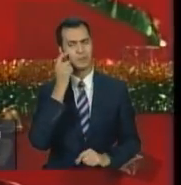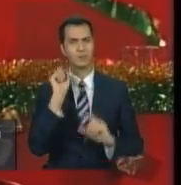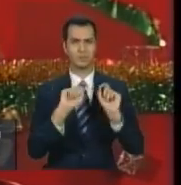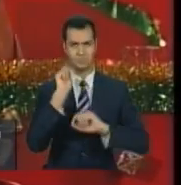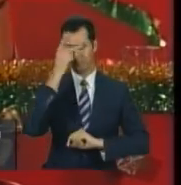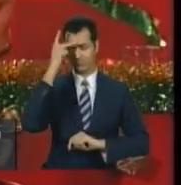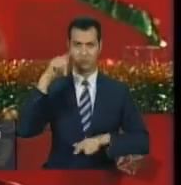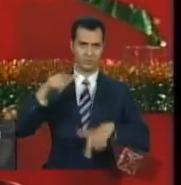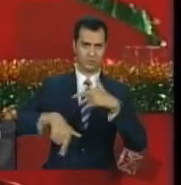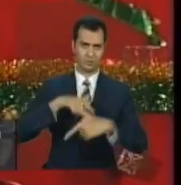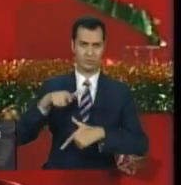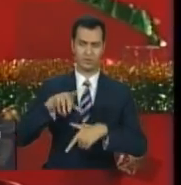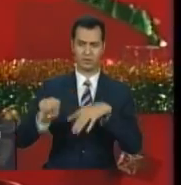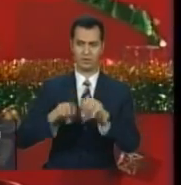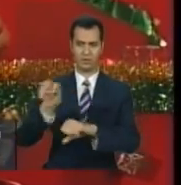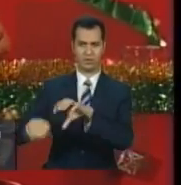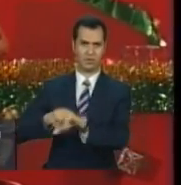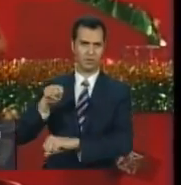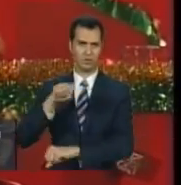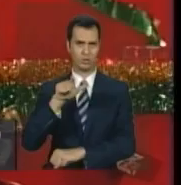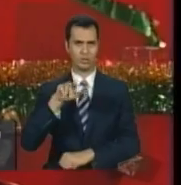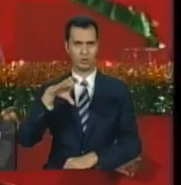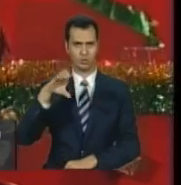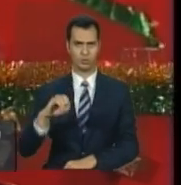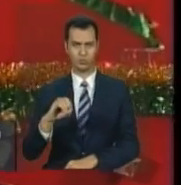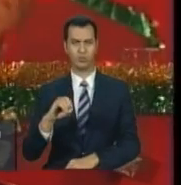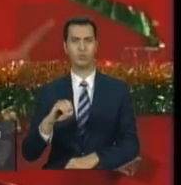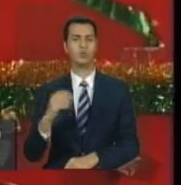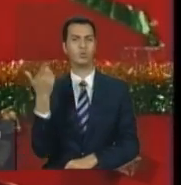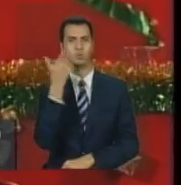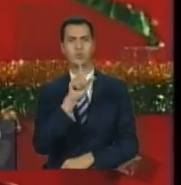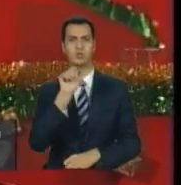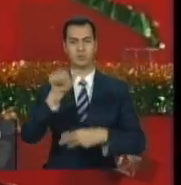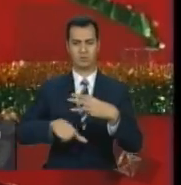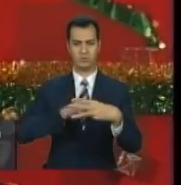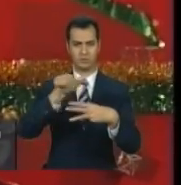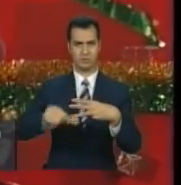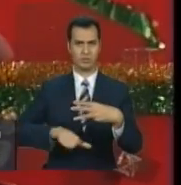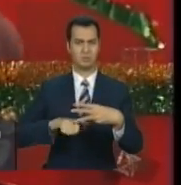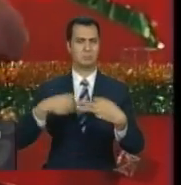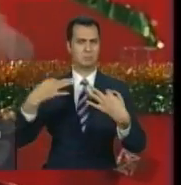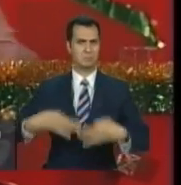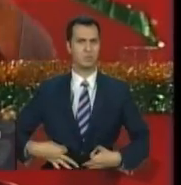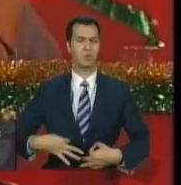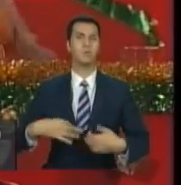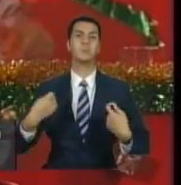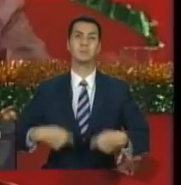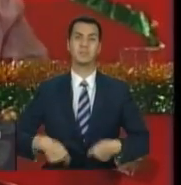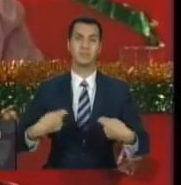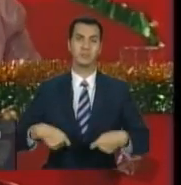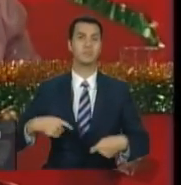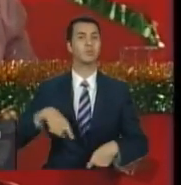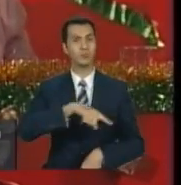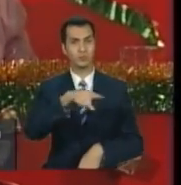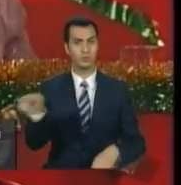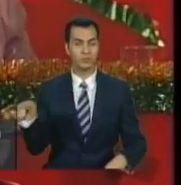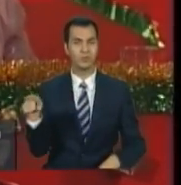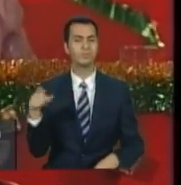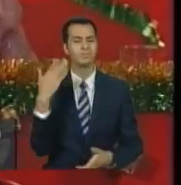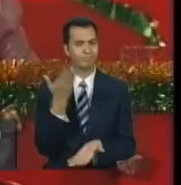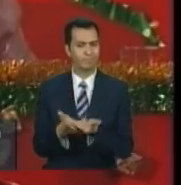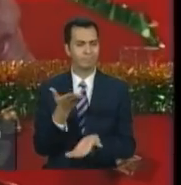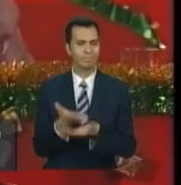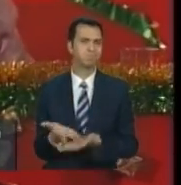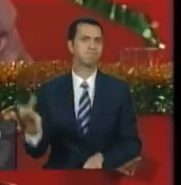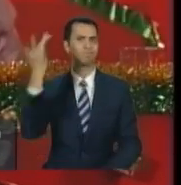reciclagem completa, de uma reciclagem até industrial, é fundamental que vocês se capacitem.